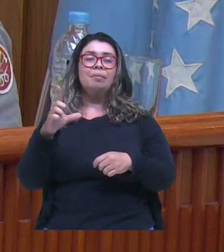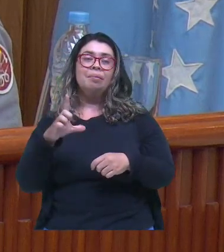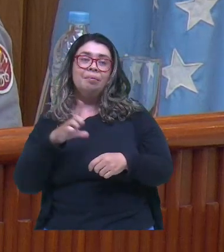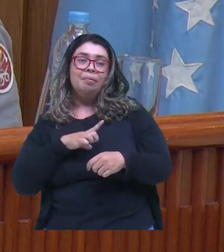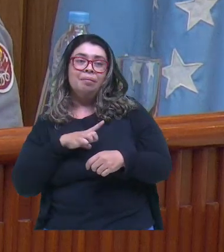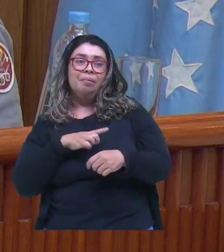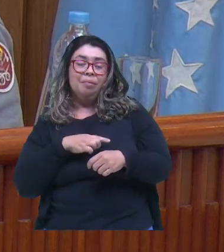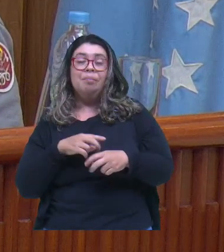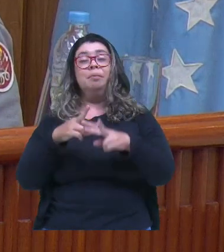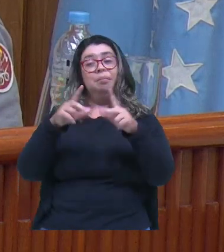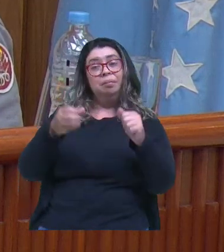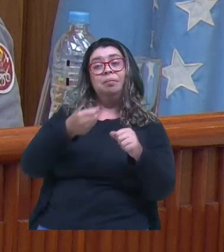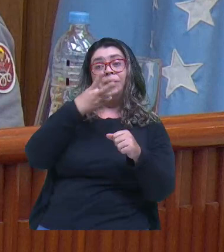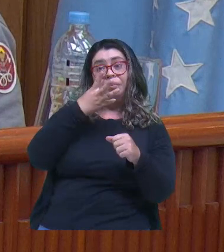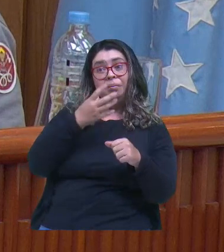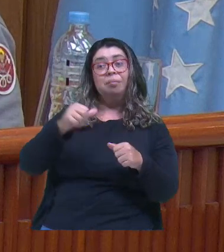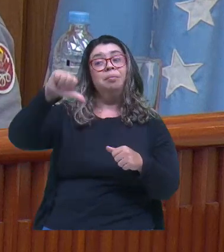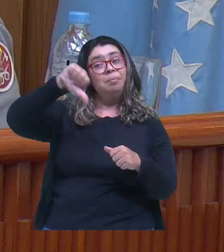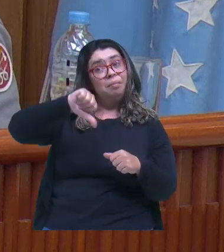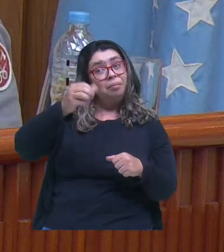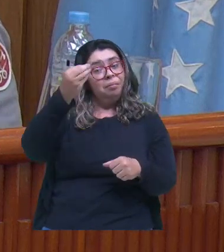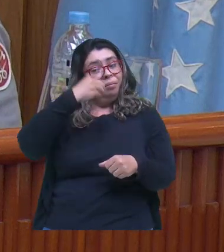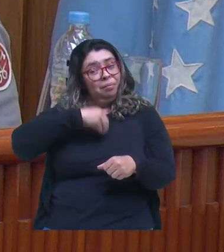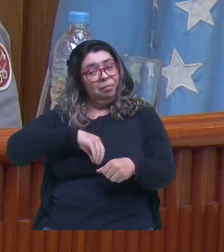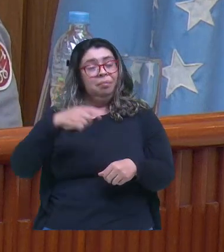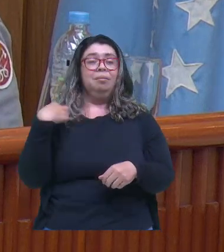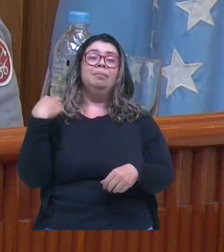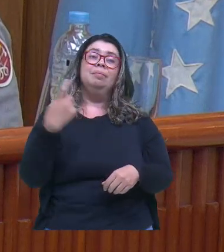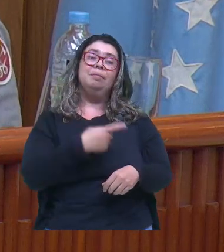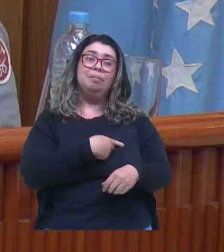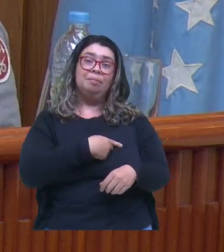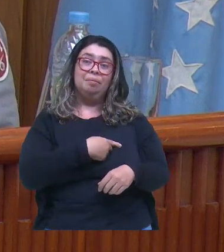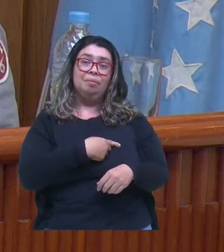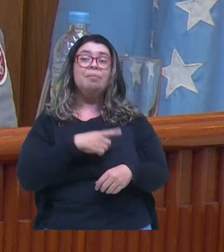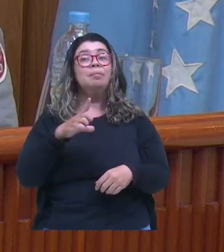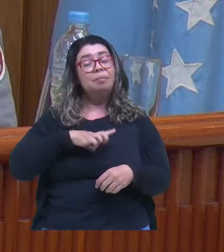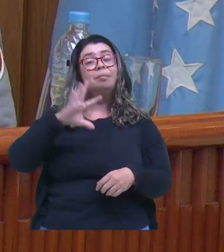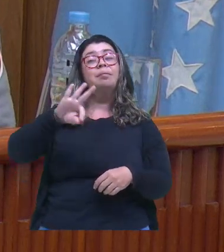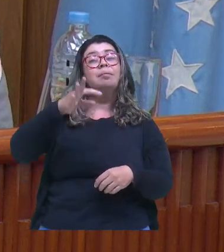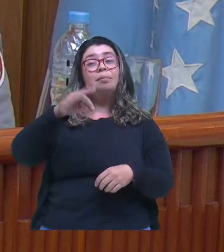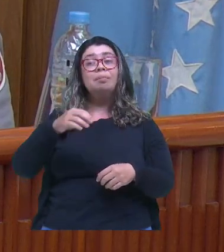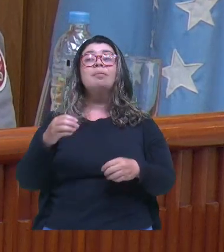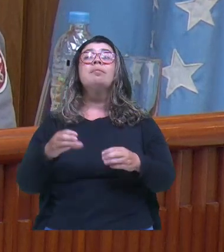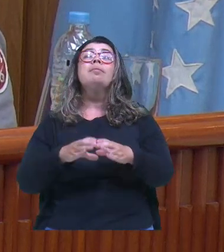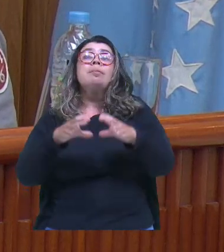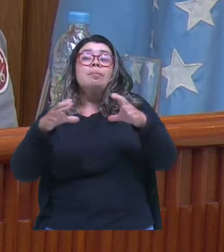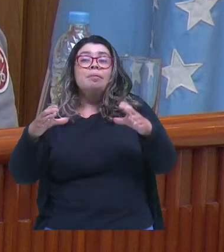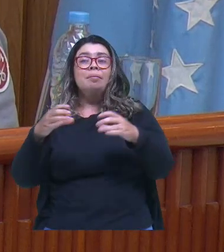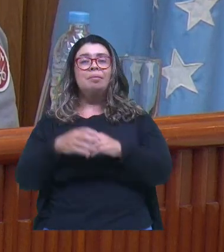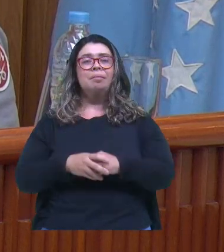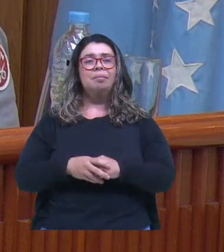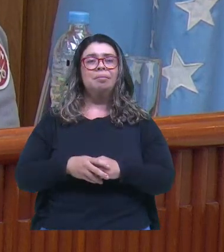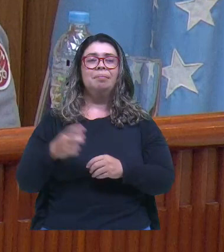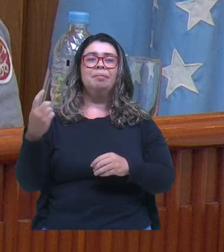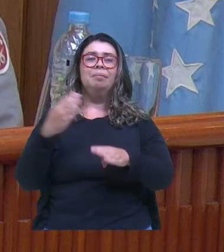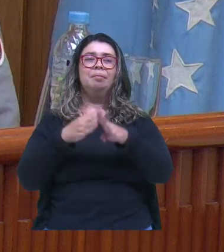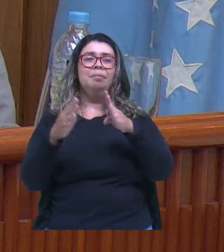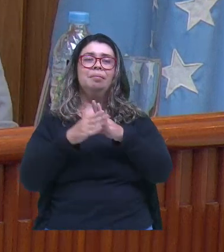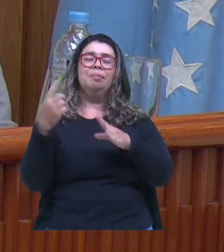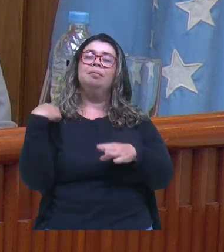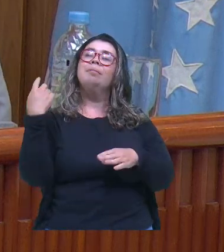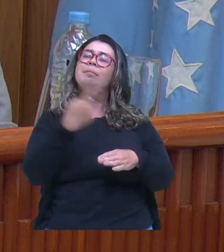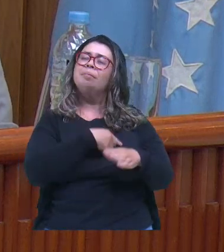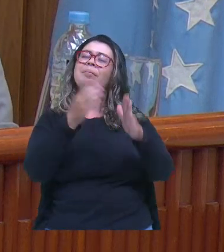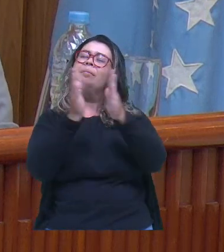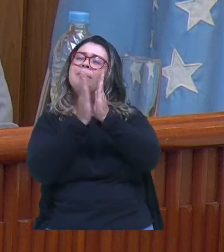nós. Vai depender de qual você alimenta. Então, para todos nós, parabéns. Que todos nós